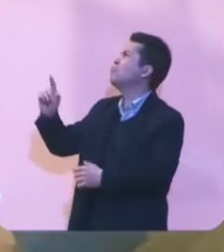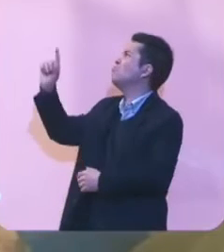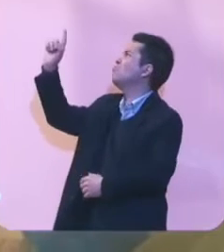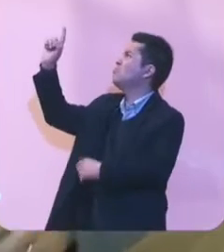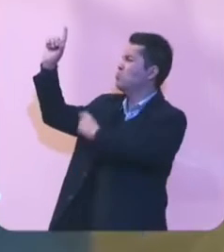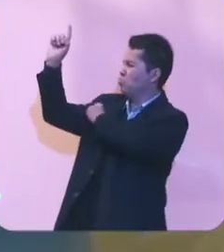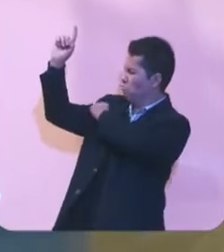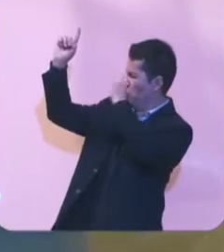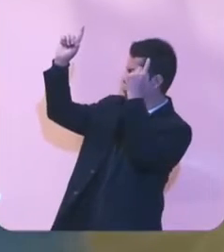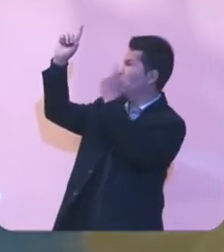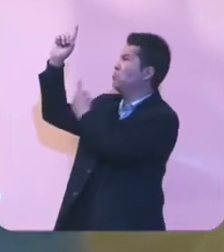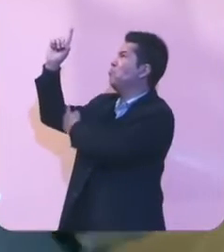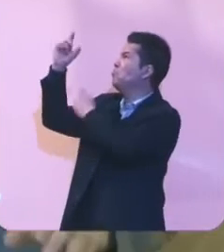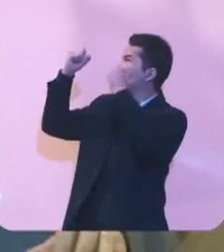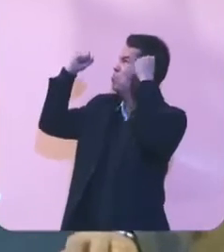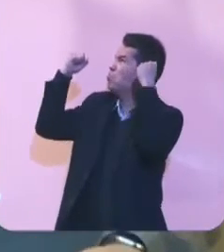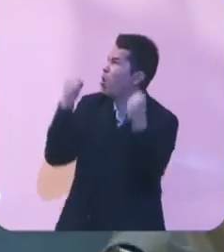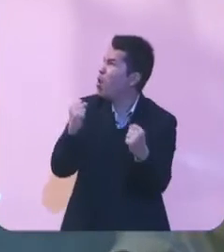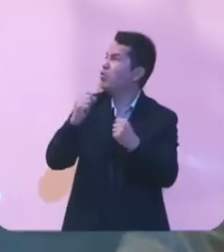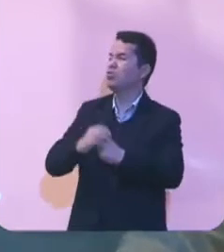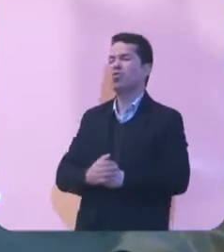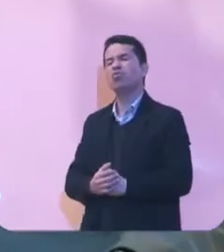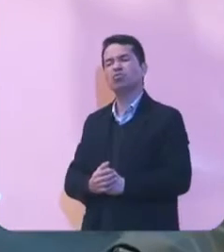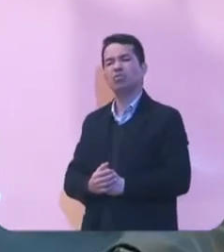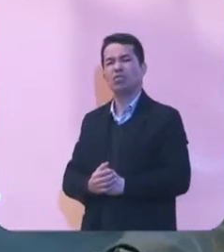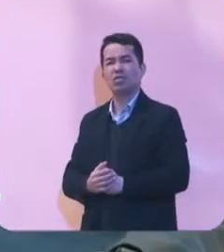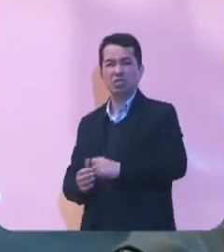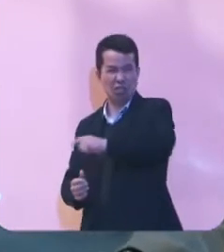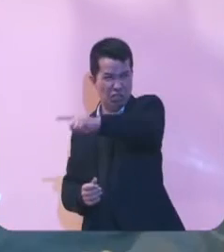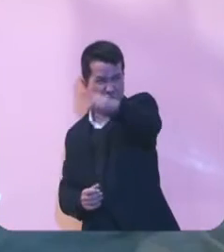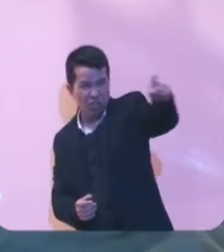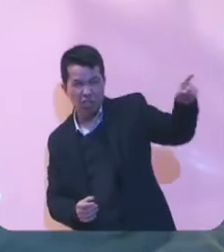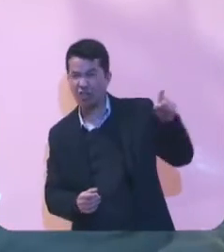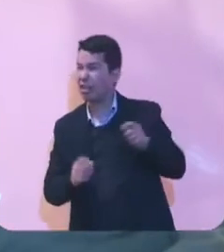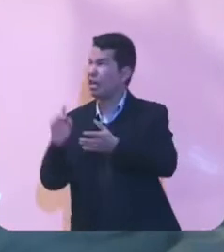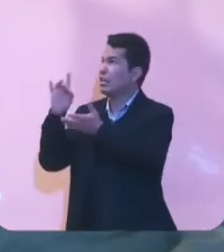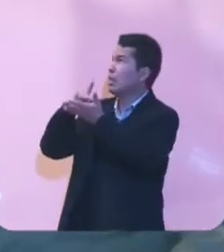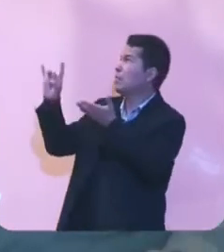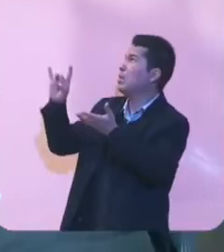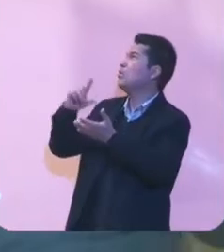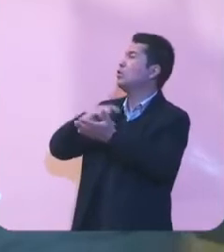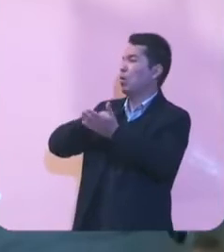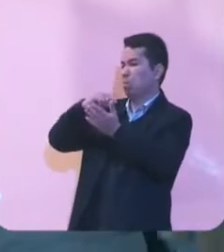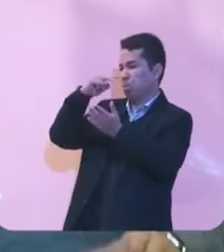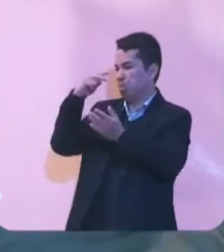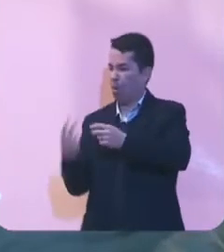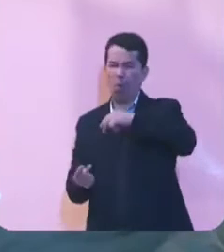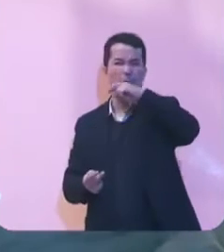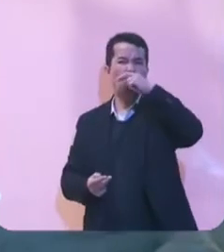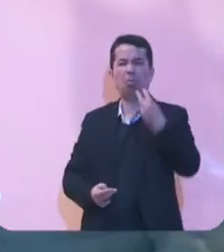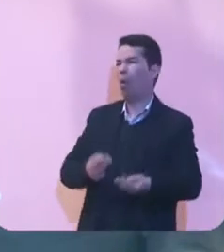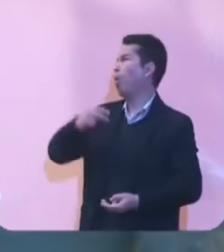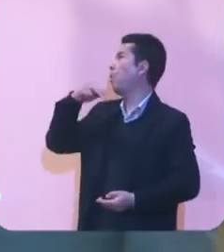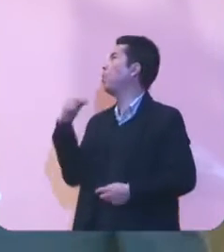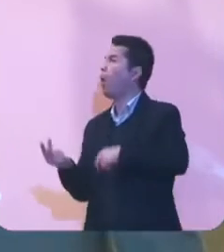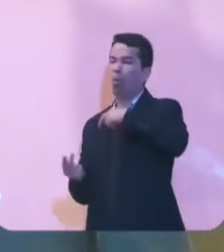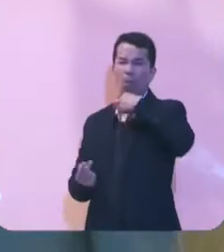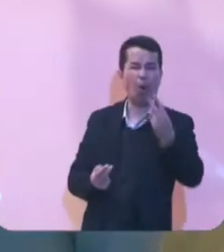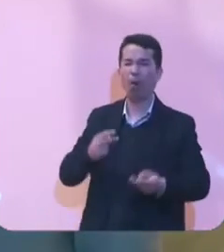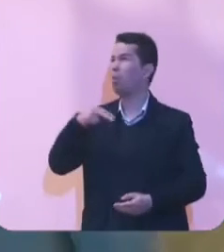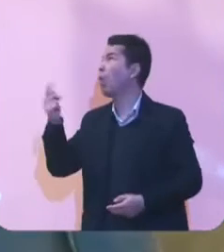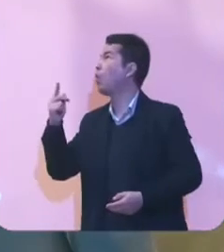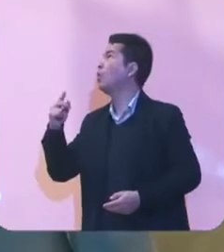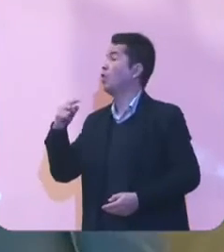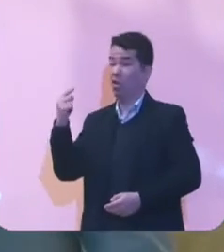Senhor nosso Deus. Eles tropeçarão e cairão, mas nós nos levantaremos e ficaremos firmes.